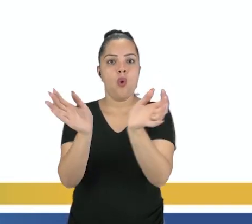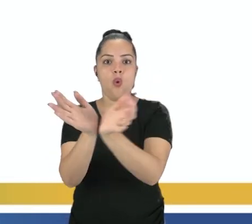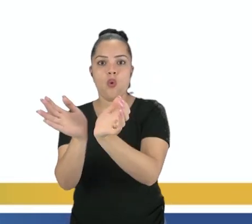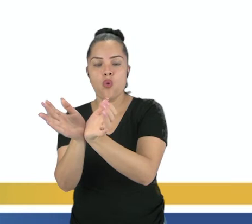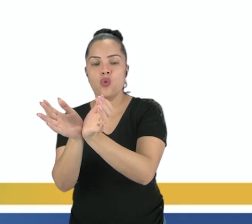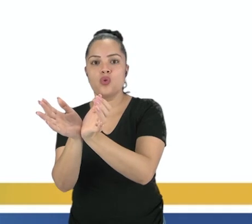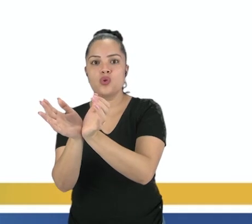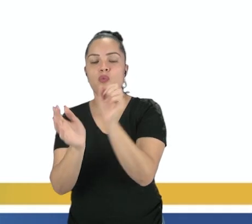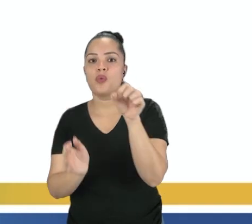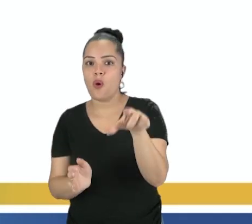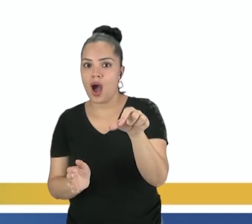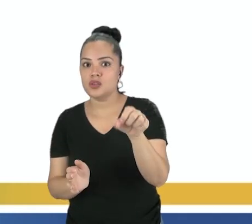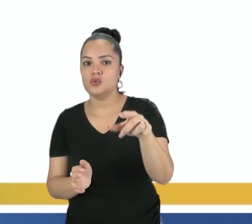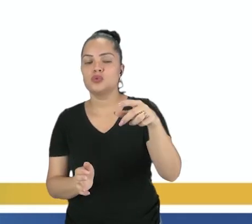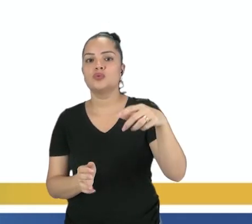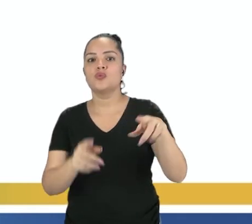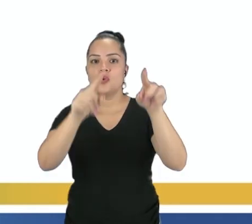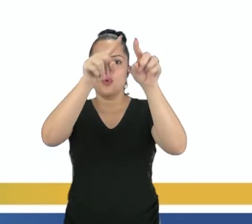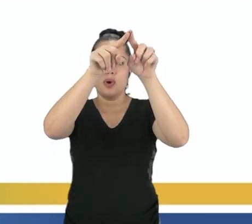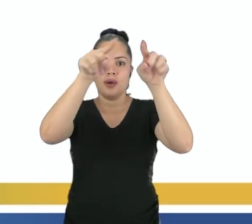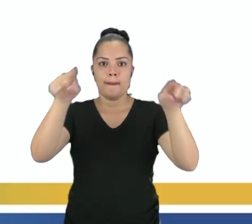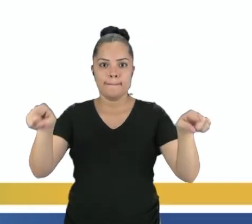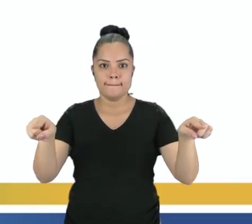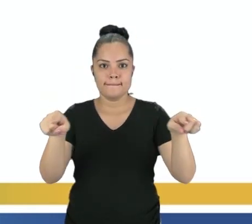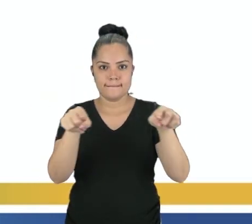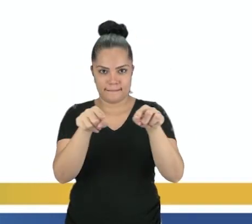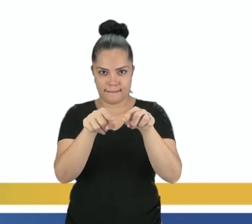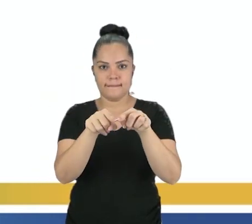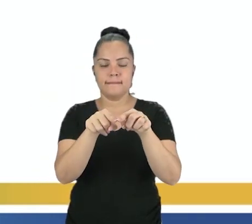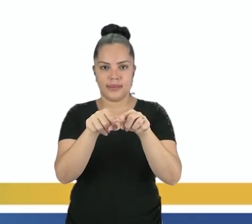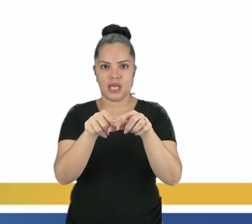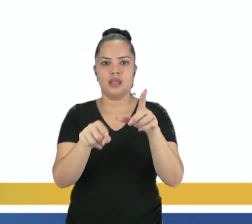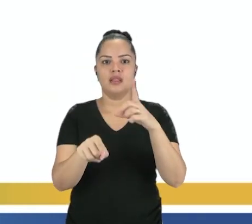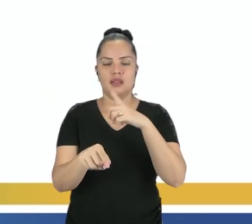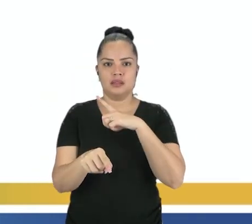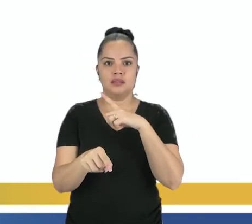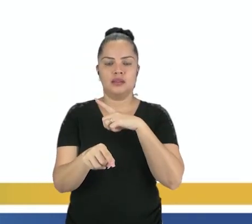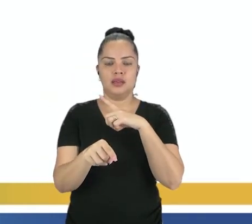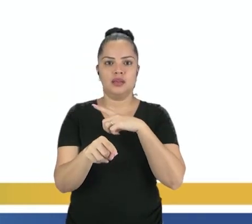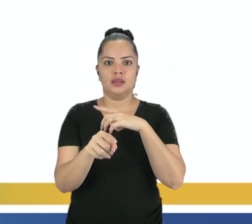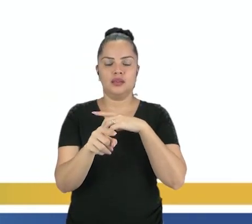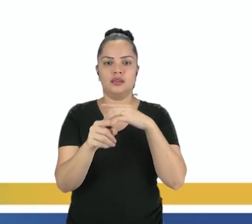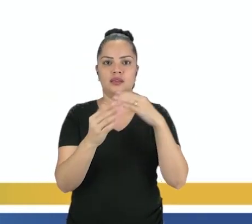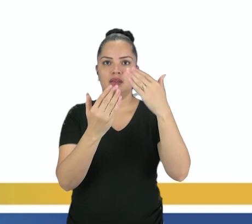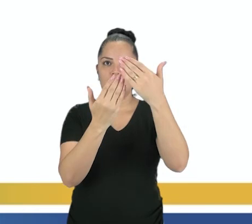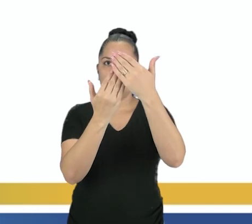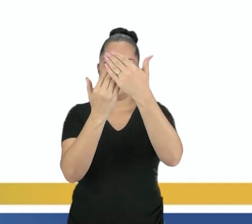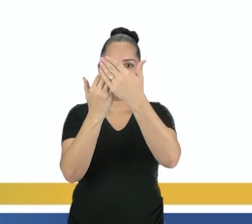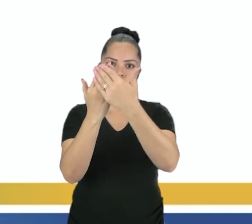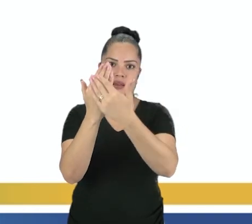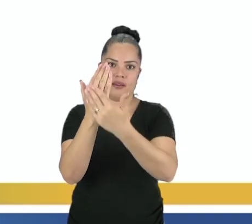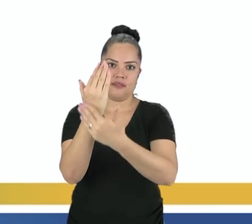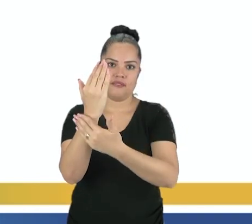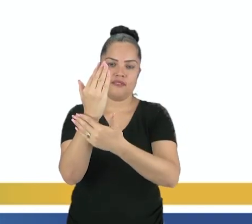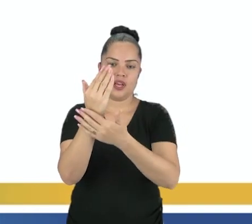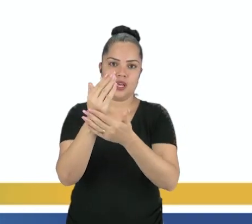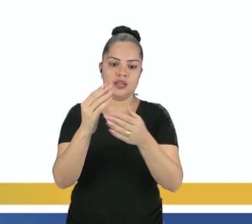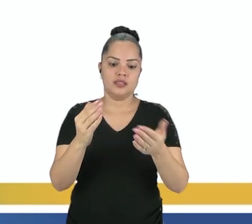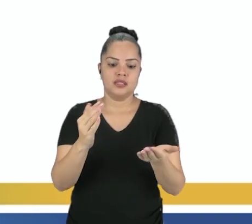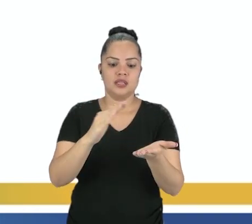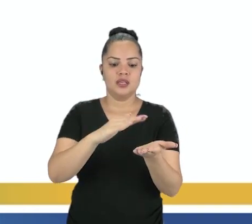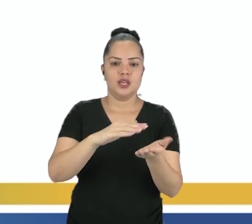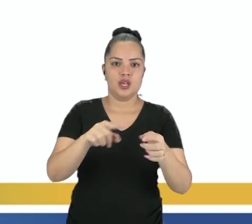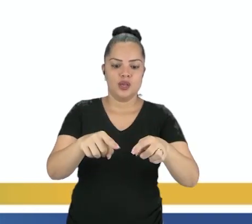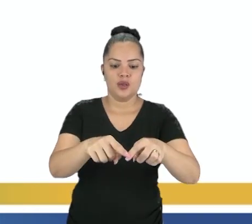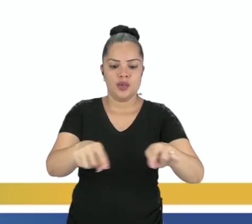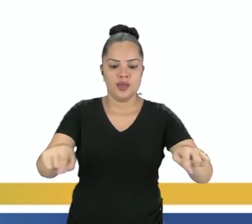são chamados de pirâmides. A pirâmide tem uma face, certo? Denominada base, e as